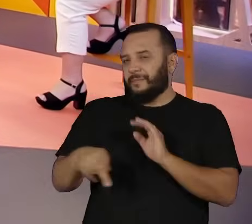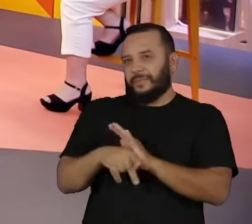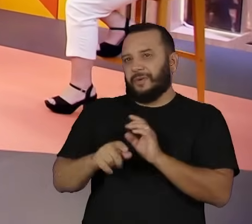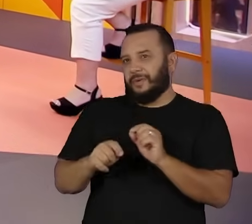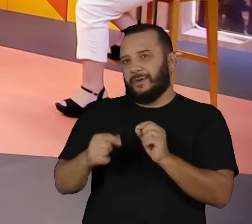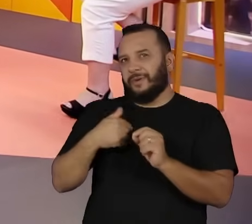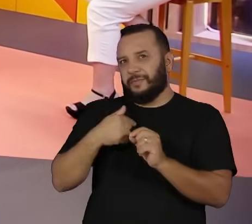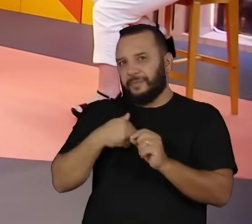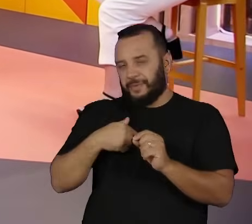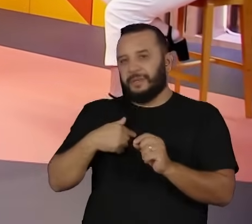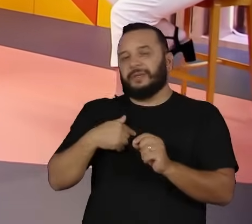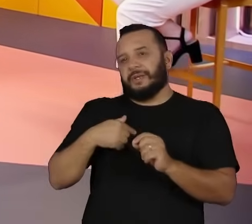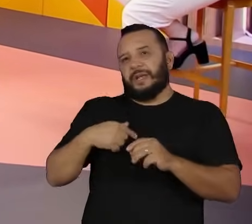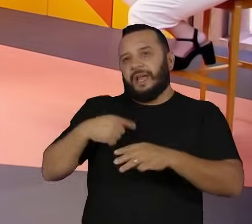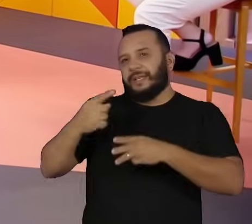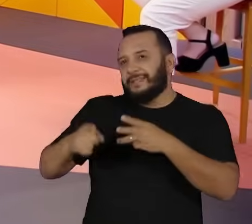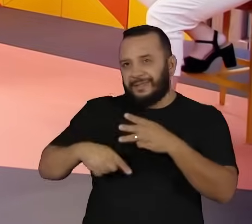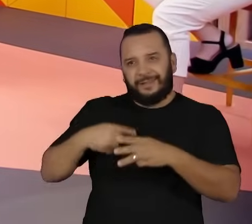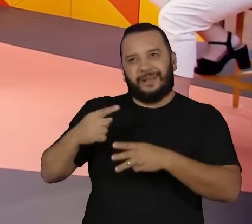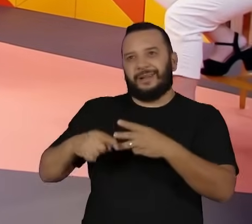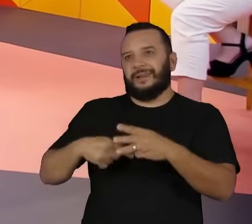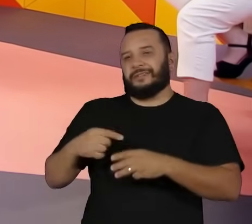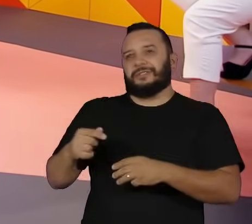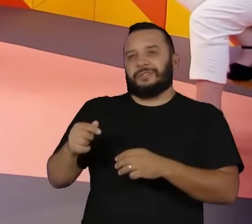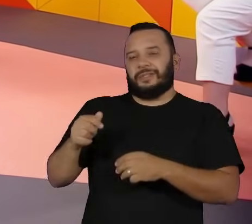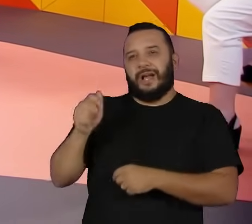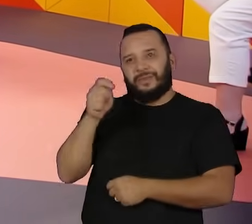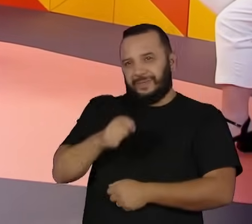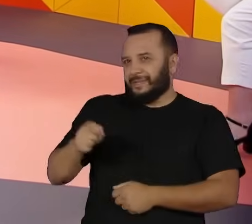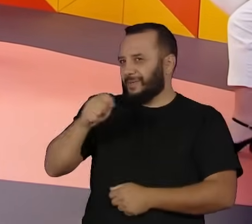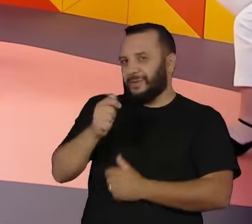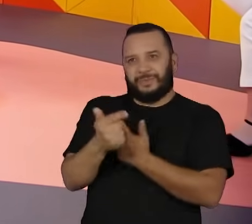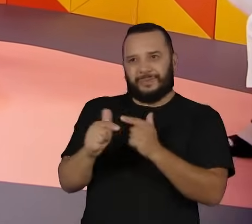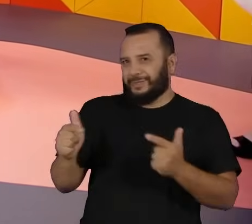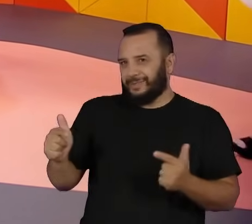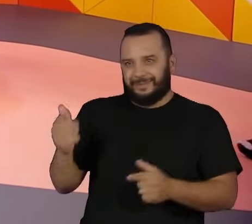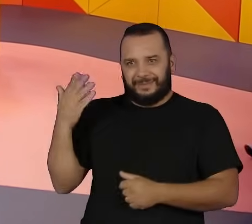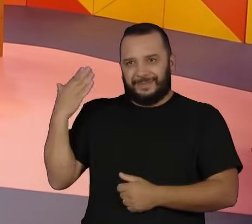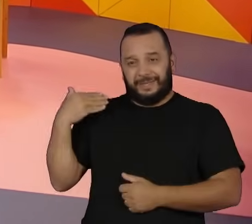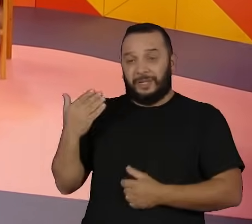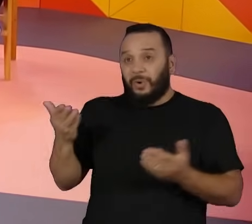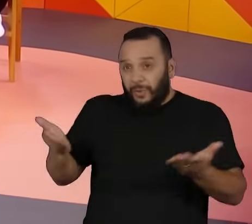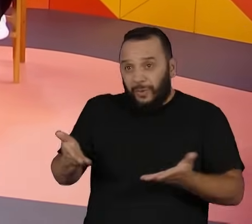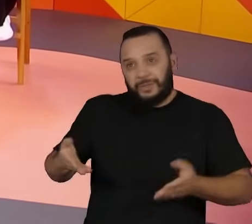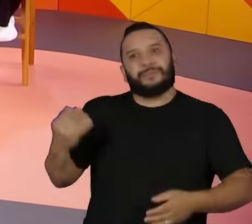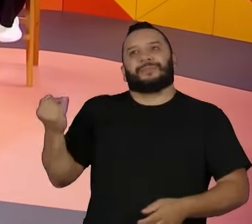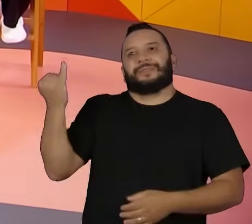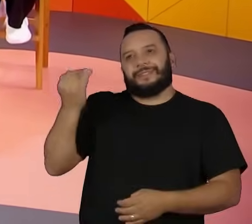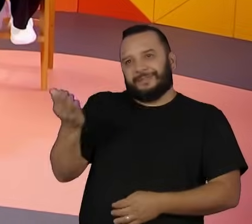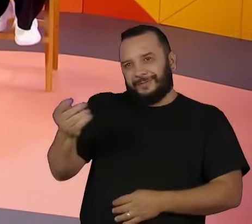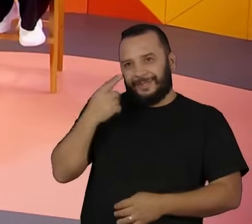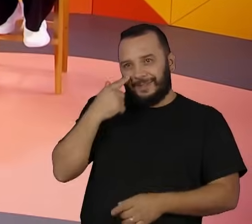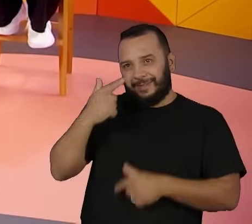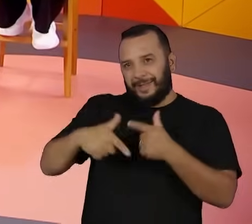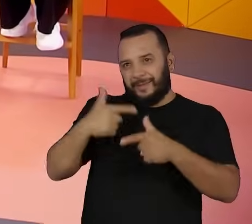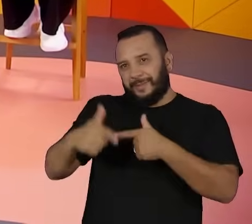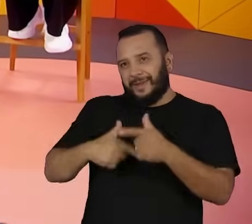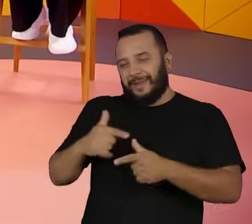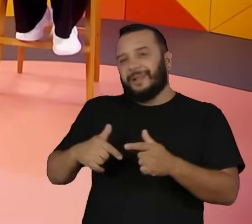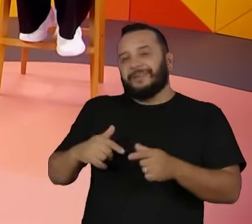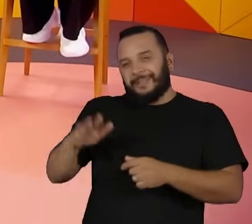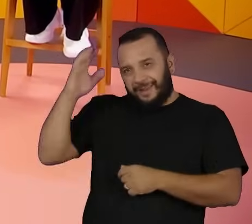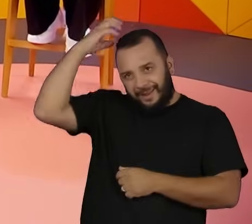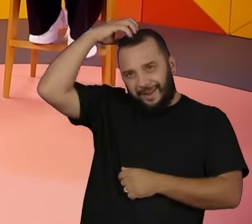de compostagem, de reciclagem, de cooperativa. E isso é extremamente importante. Quando eu vejo, como a gente viu na matéria